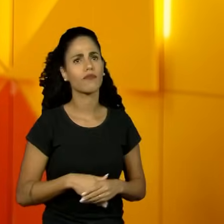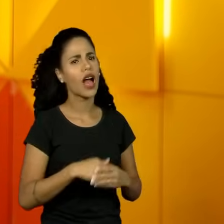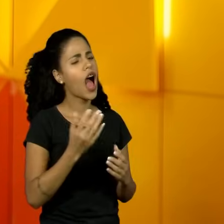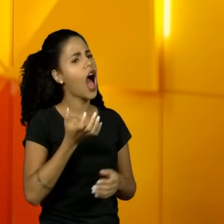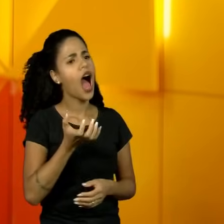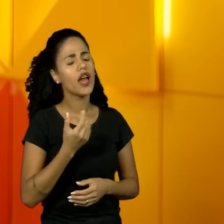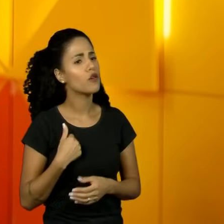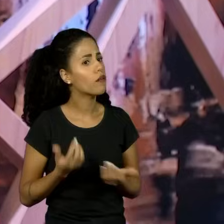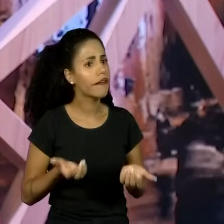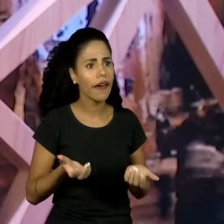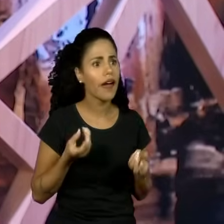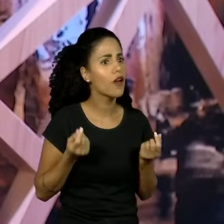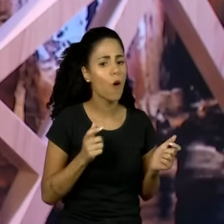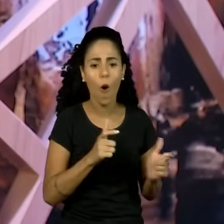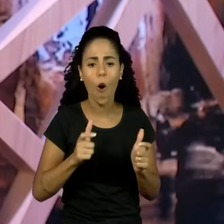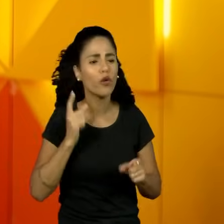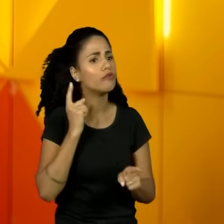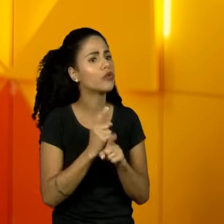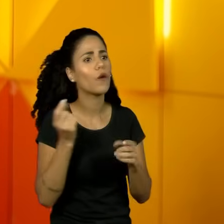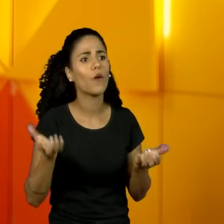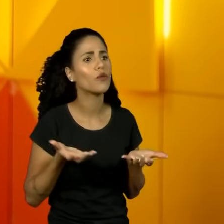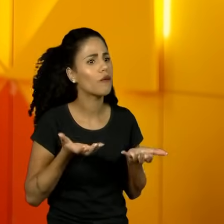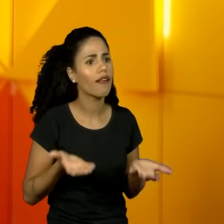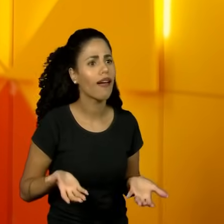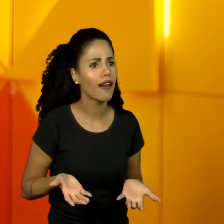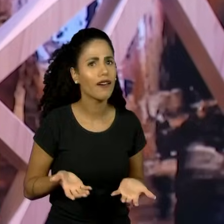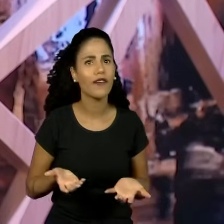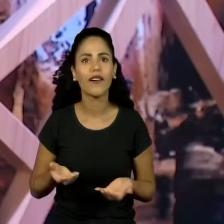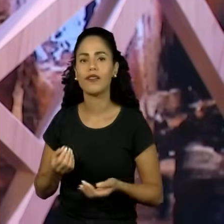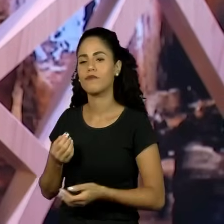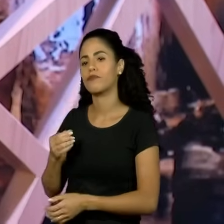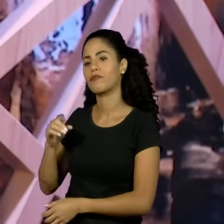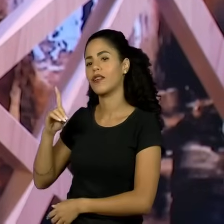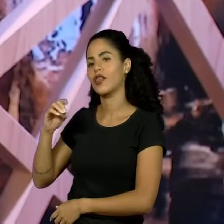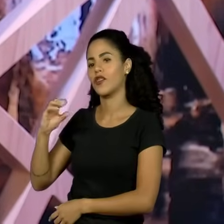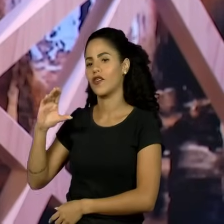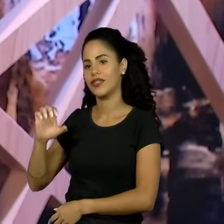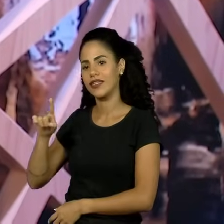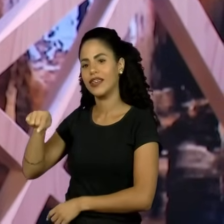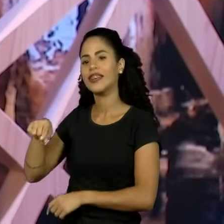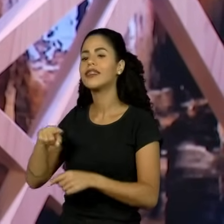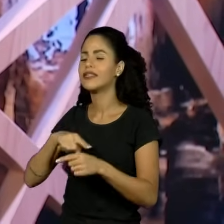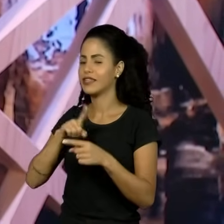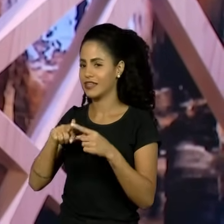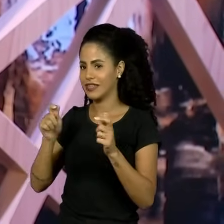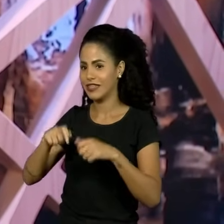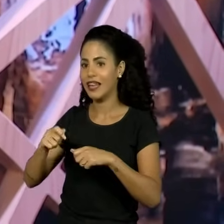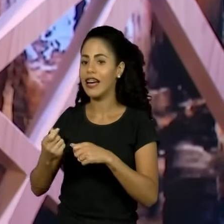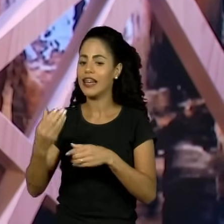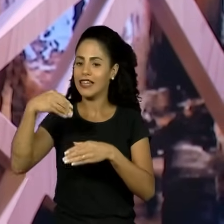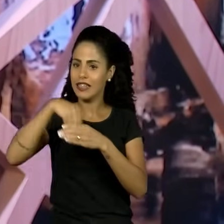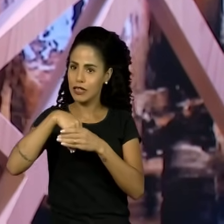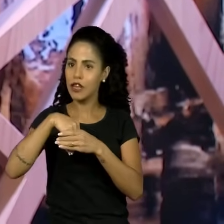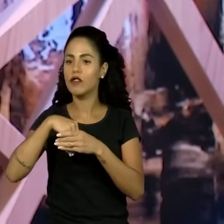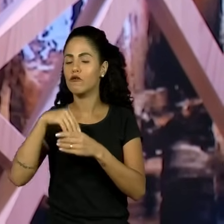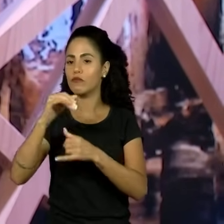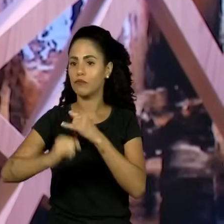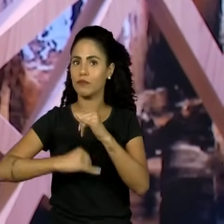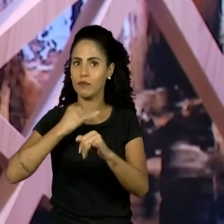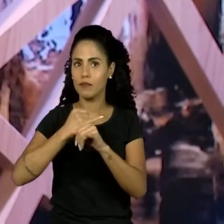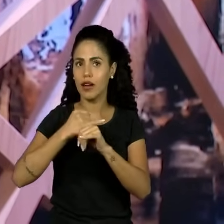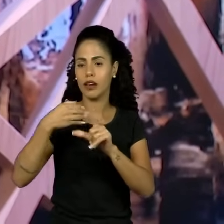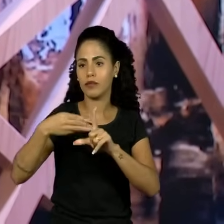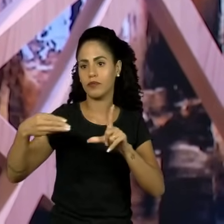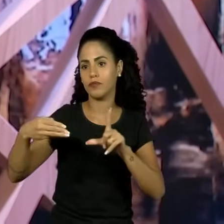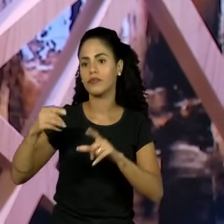Onde é que eu jogo a trilogia? O É Doce e o Ilê, eles estão numa plataforma que a gente conhece